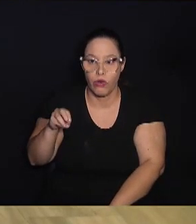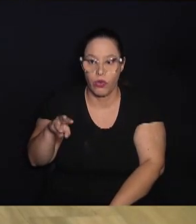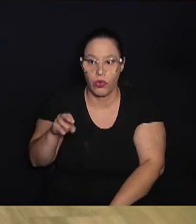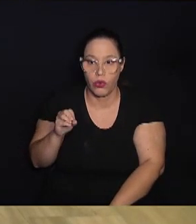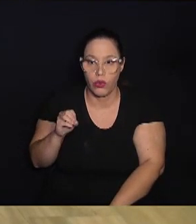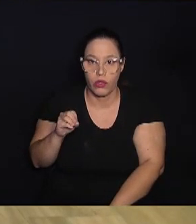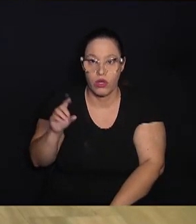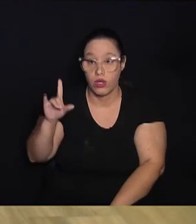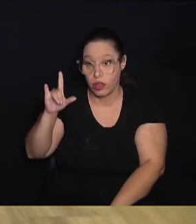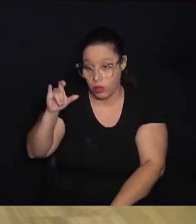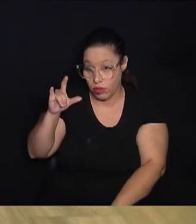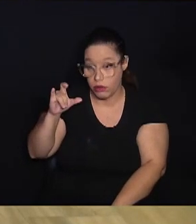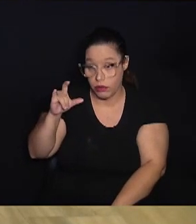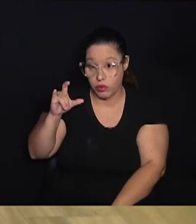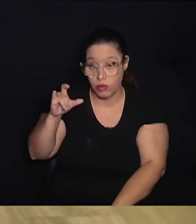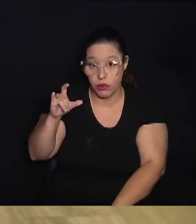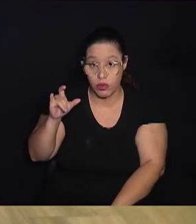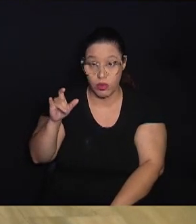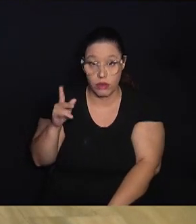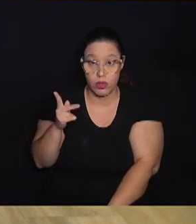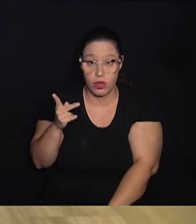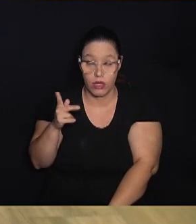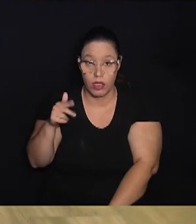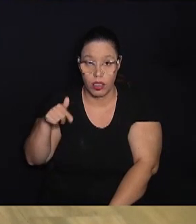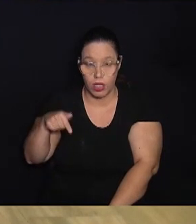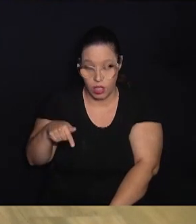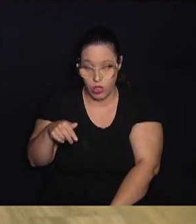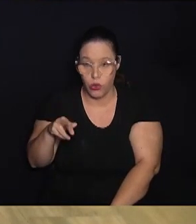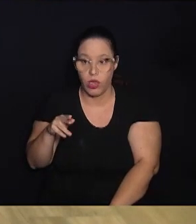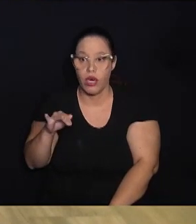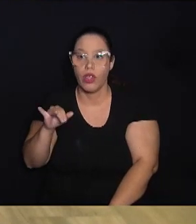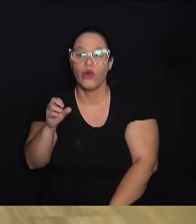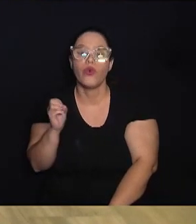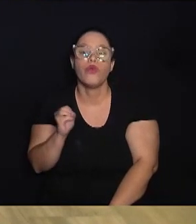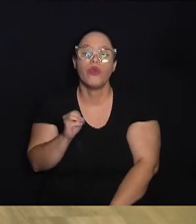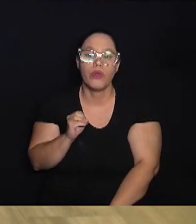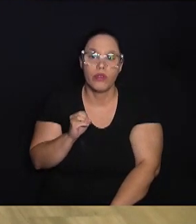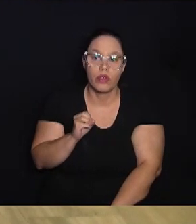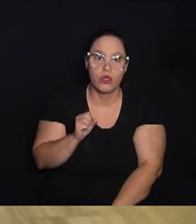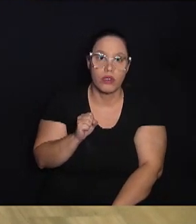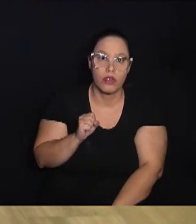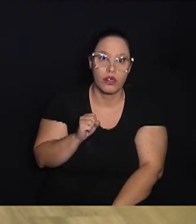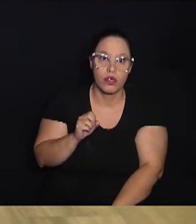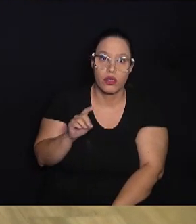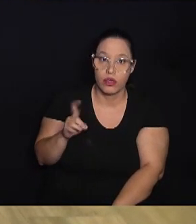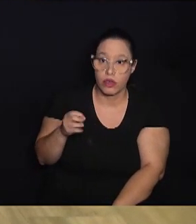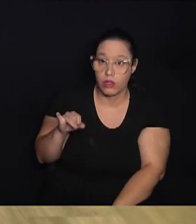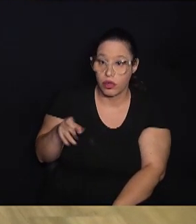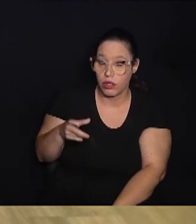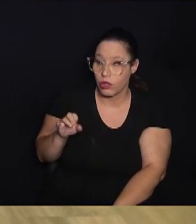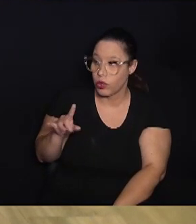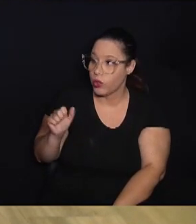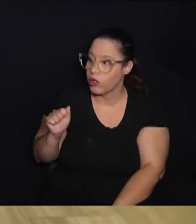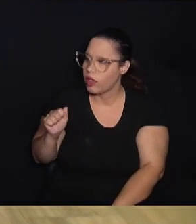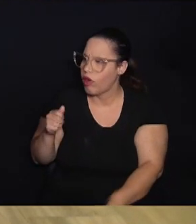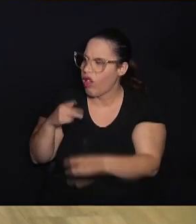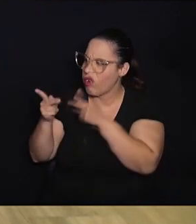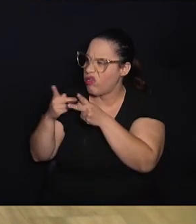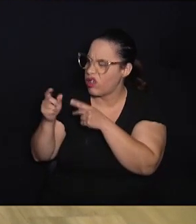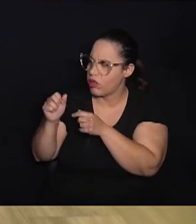Instagram tem Instagram é só jogar HQ univos que aparece você vai encontrar todas as redes DJ Quer fazer alguma consideração final